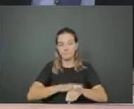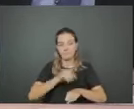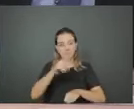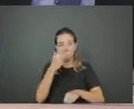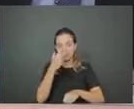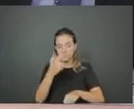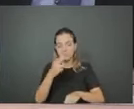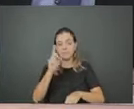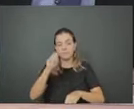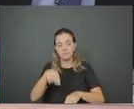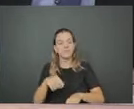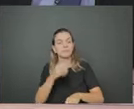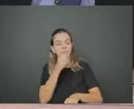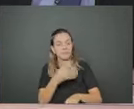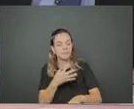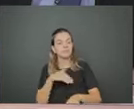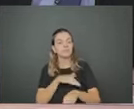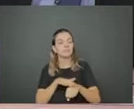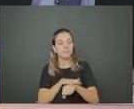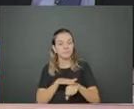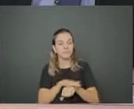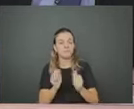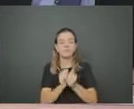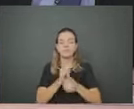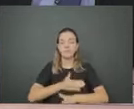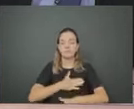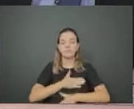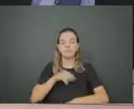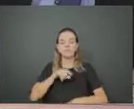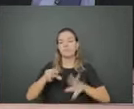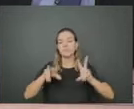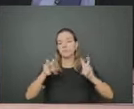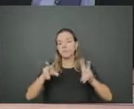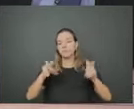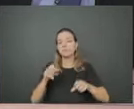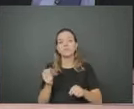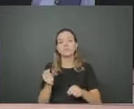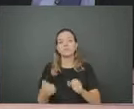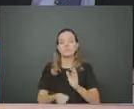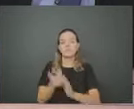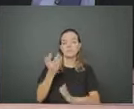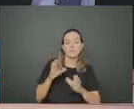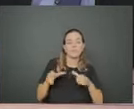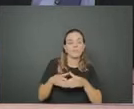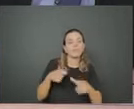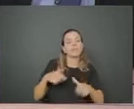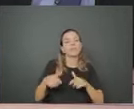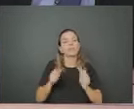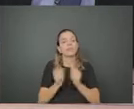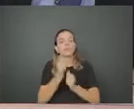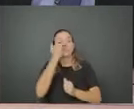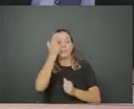mais calma sobre esse assunto, para também montar um grupo de trabalho com pessoas especialistas da área, não só a Polícia Militar,